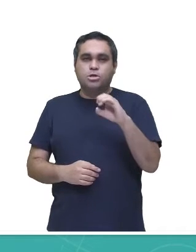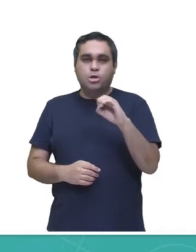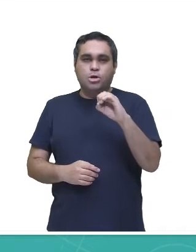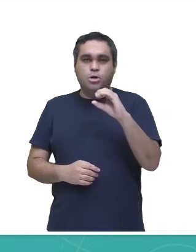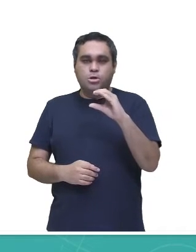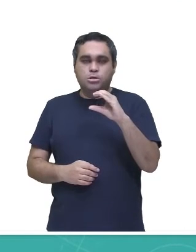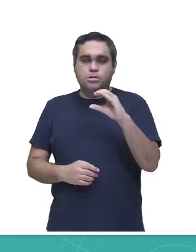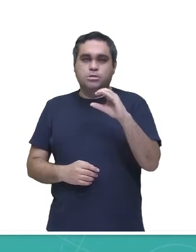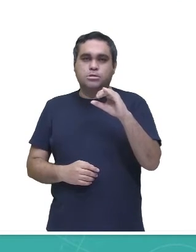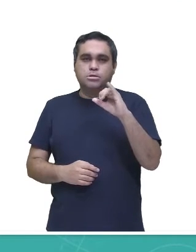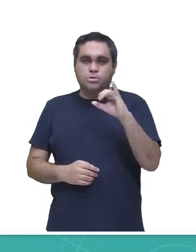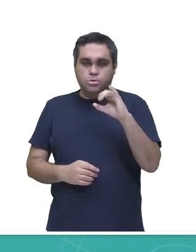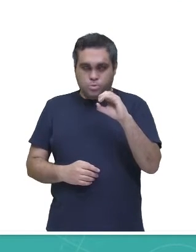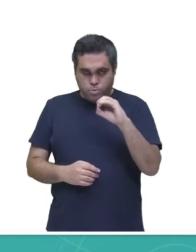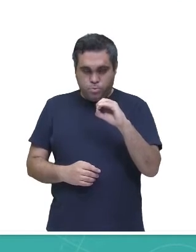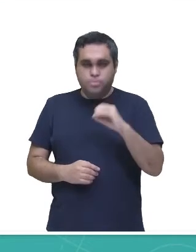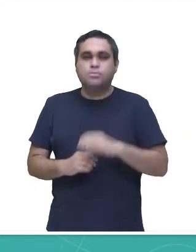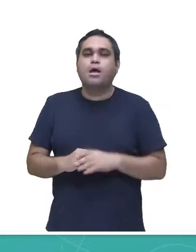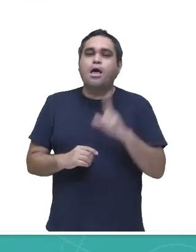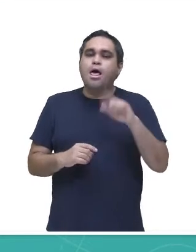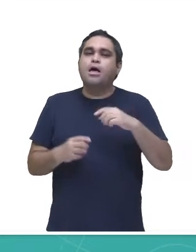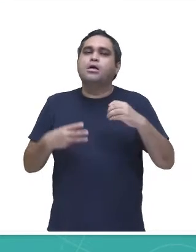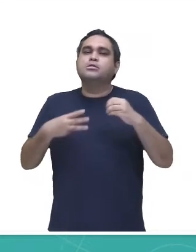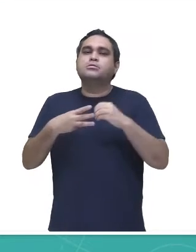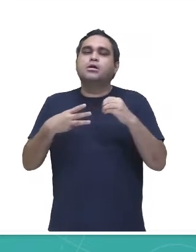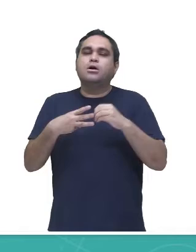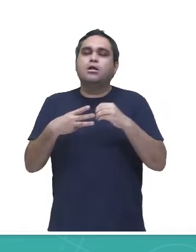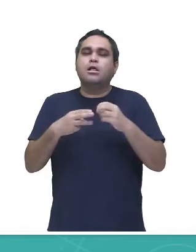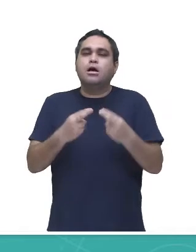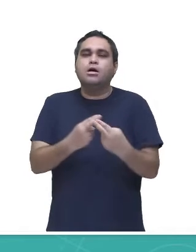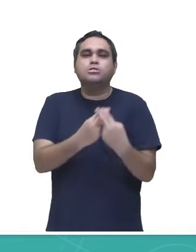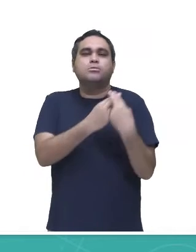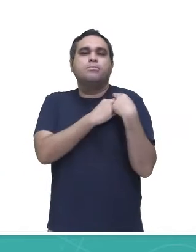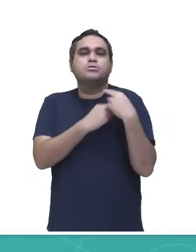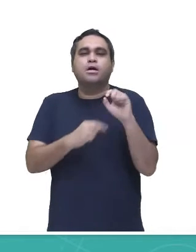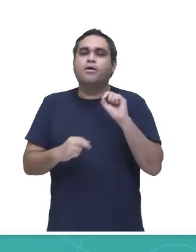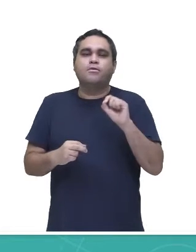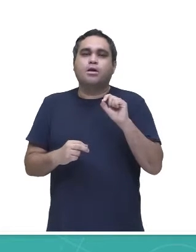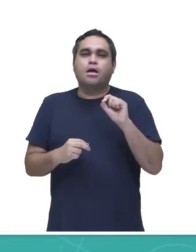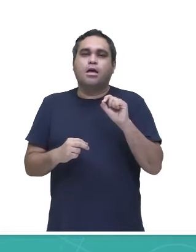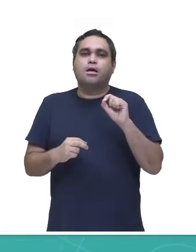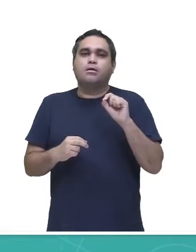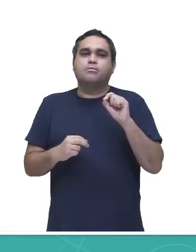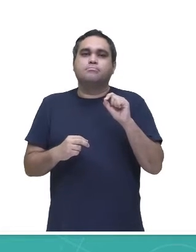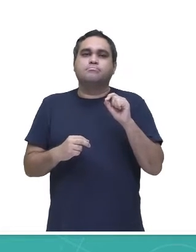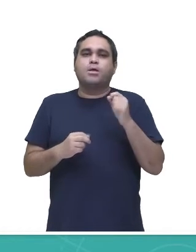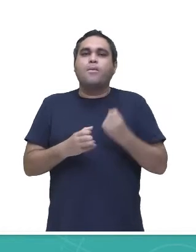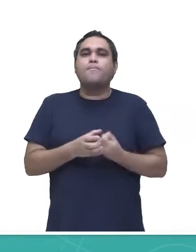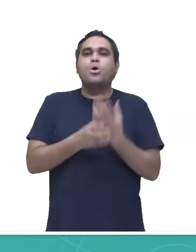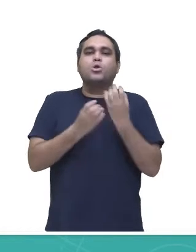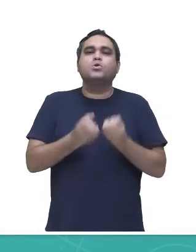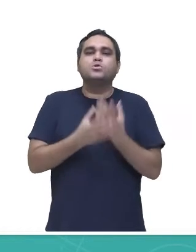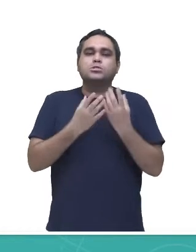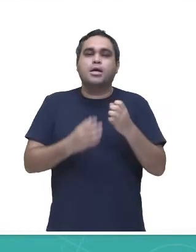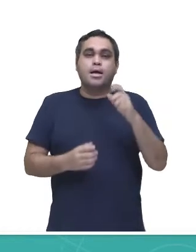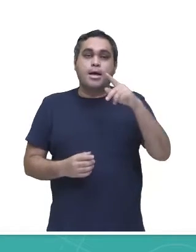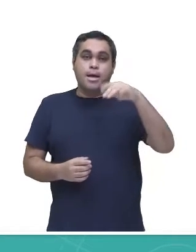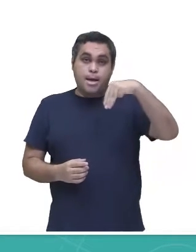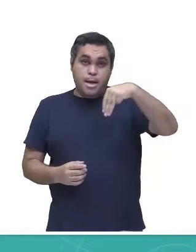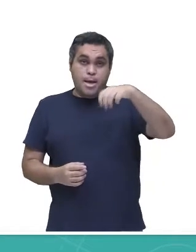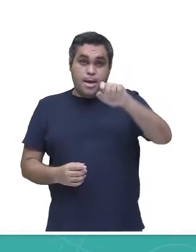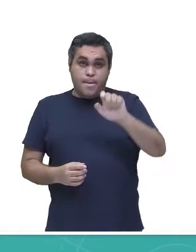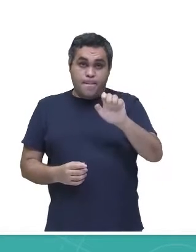células responsáveis pela produção de melanina. A melanina é justamente